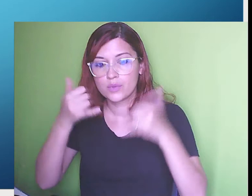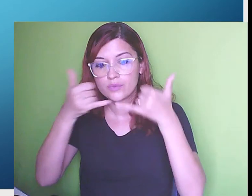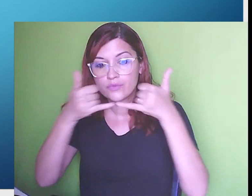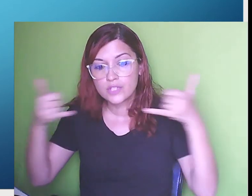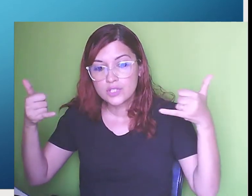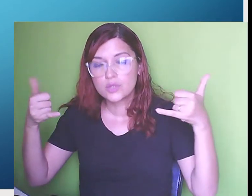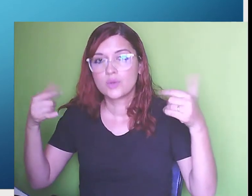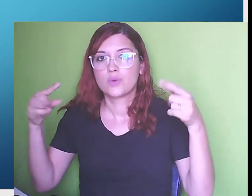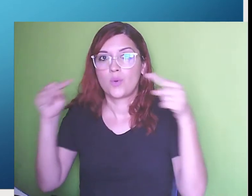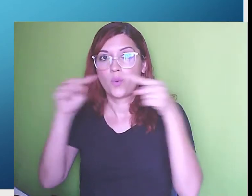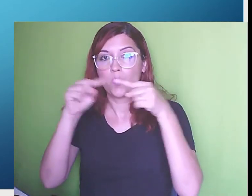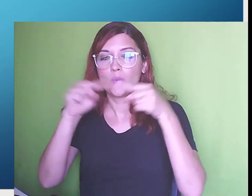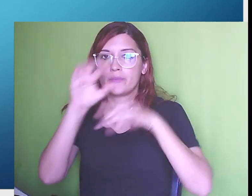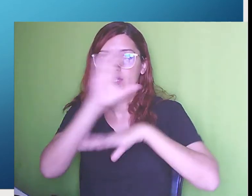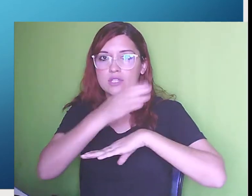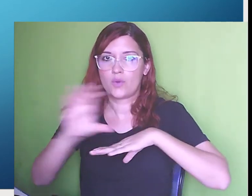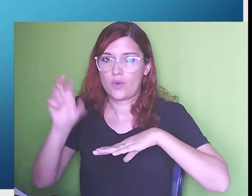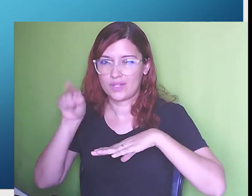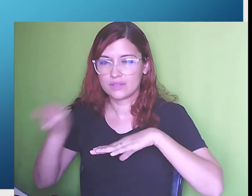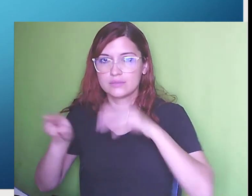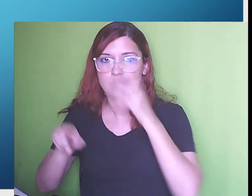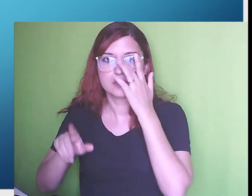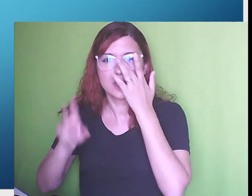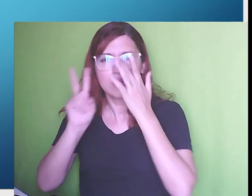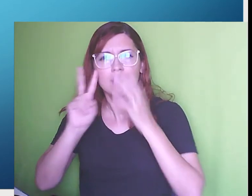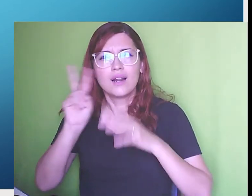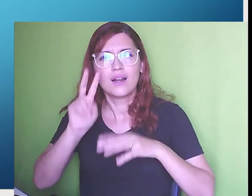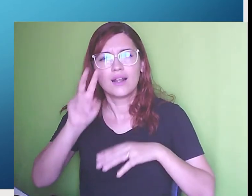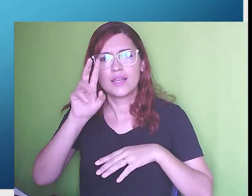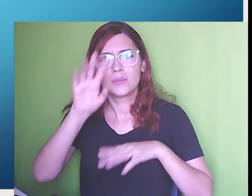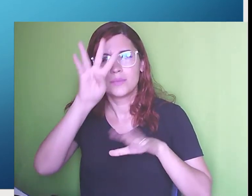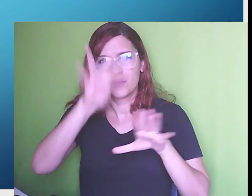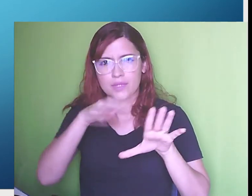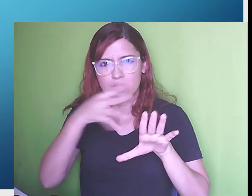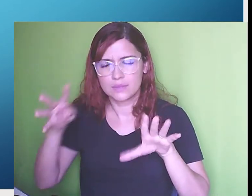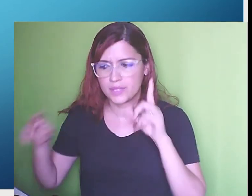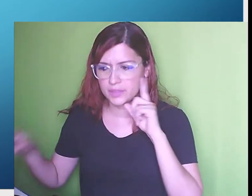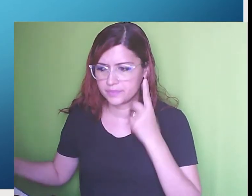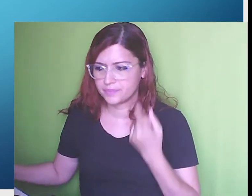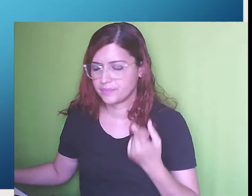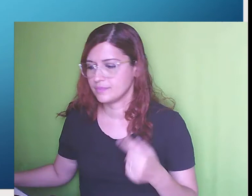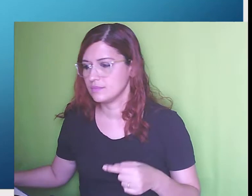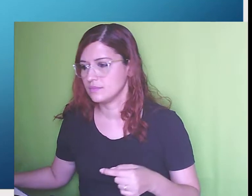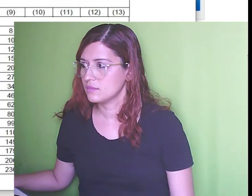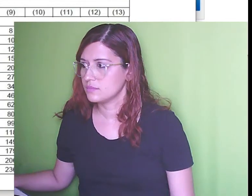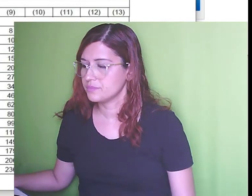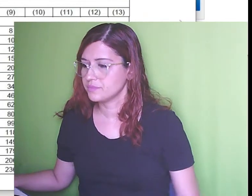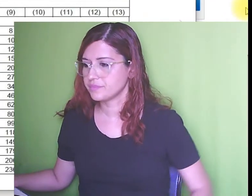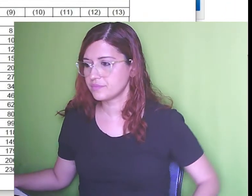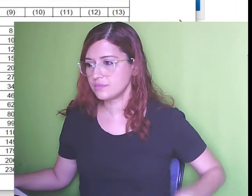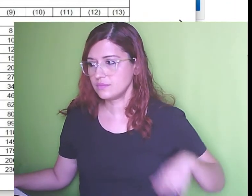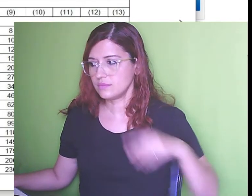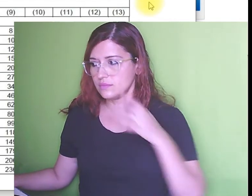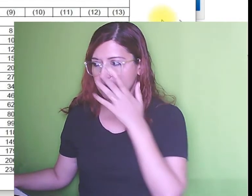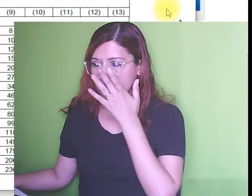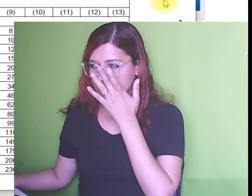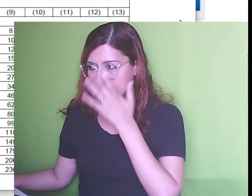e aí, eu veria a encontrada da corrente. E aí, vou ver na tabela qual seria